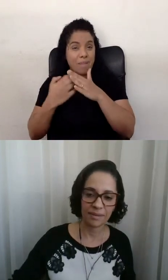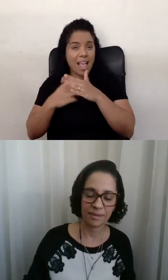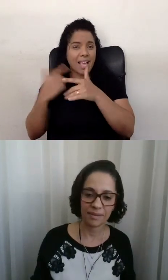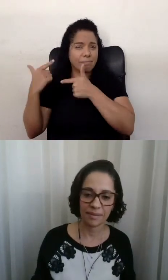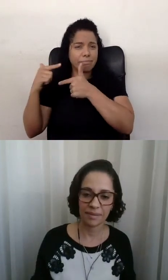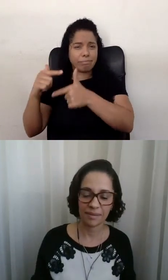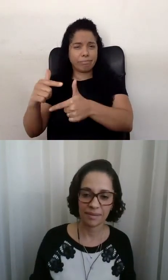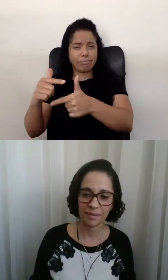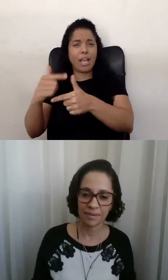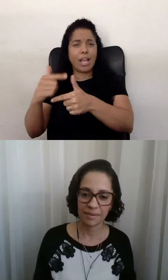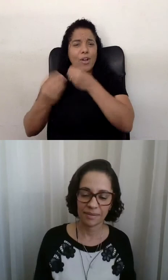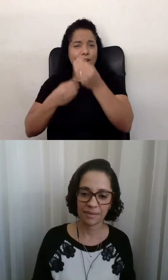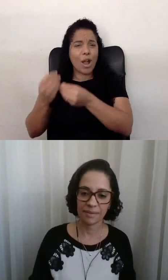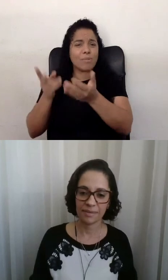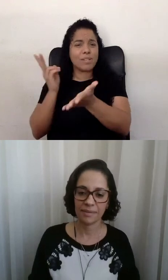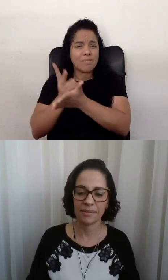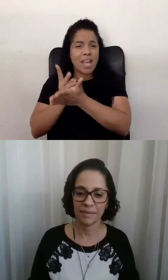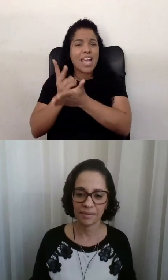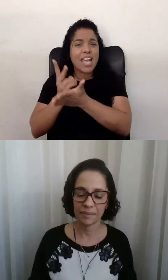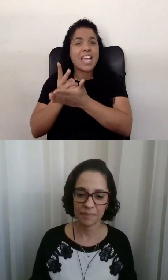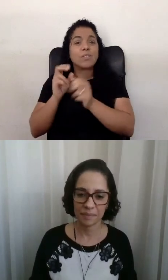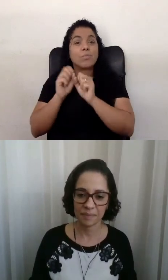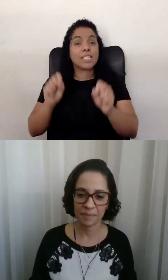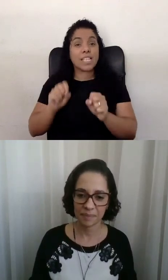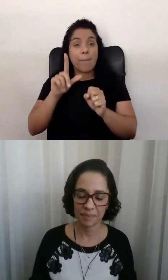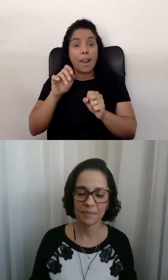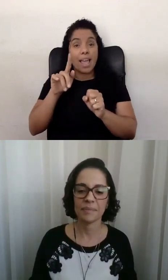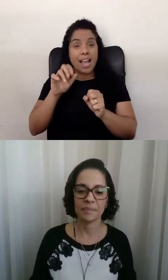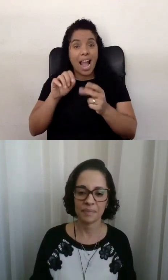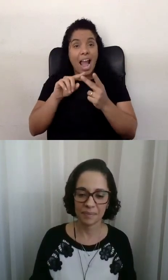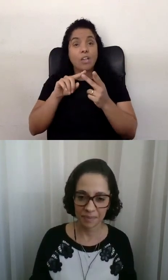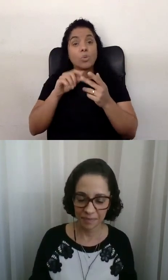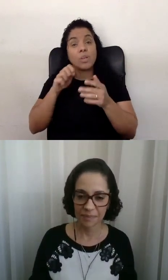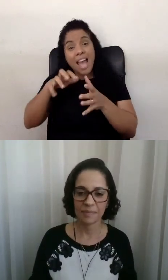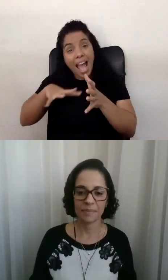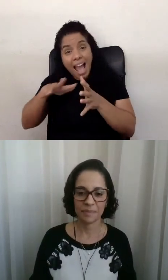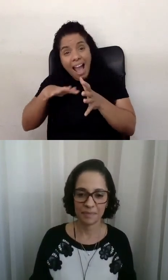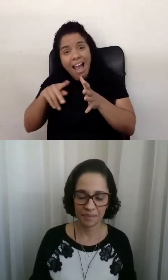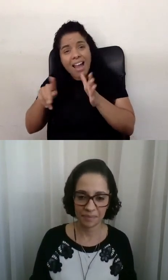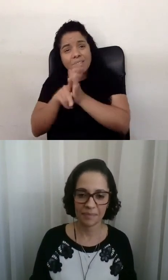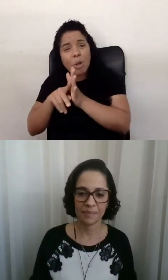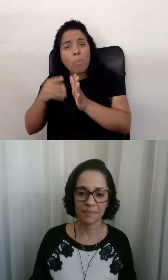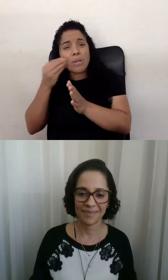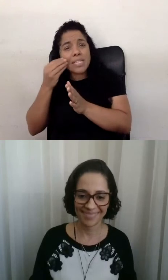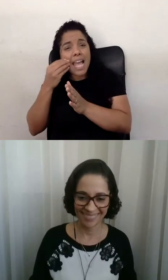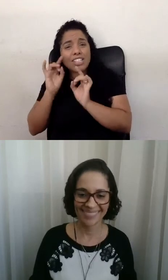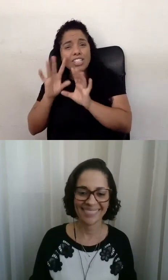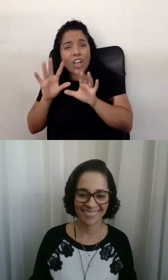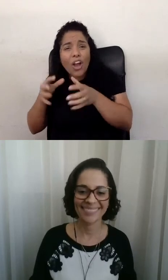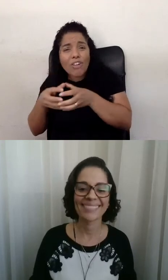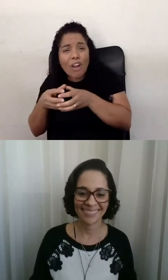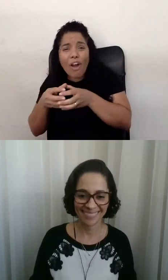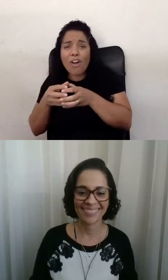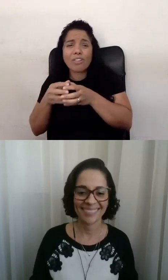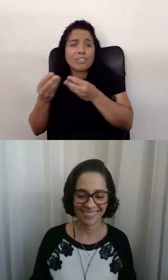sistema legado, onde a área de qualidade é vista apenas como testes, e não como projeto. Como eu posso sugerir melhorias? Acho que tudo é